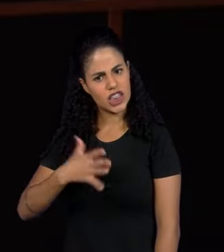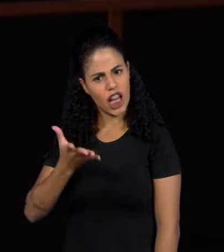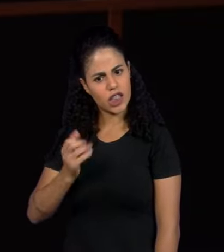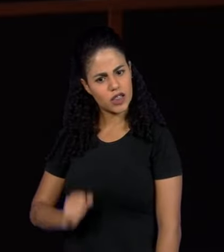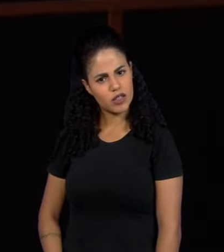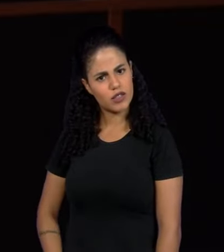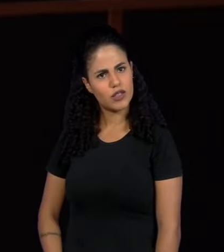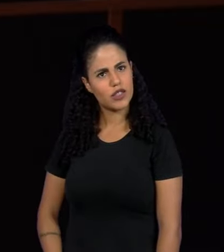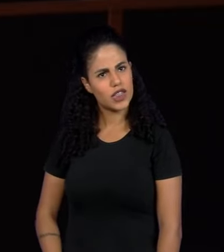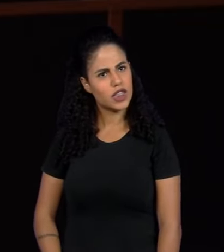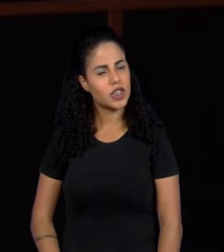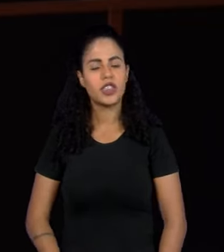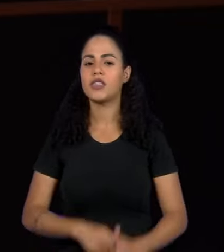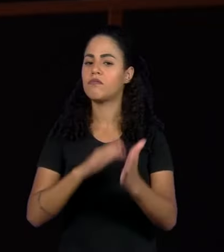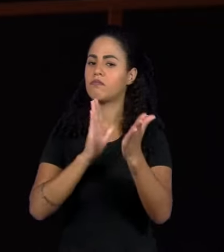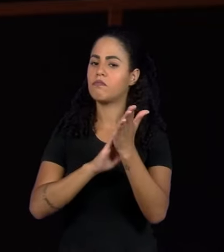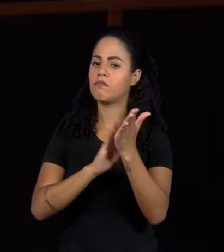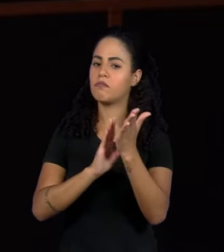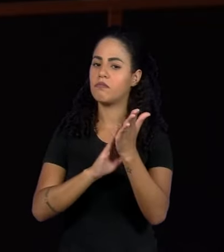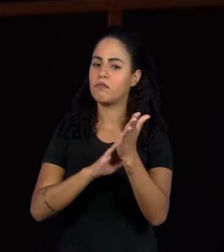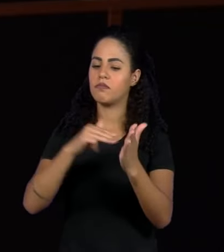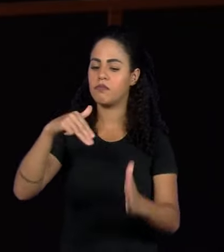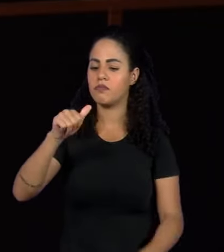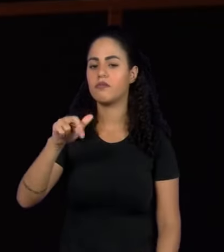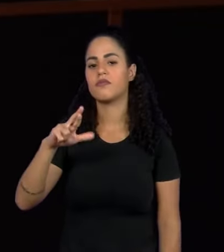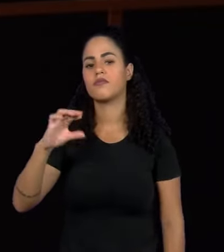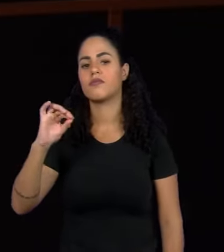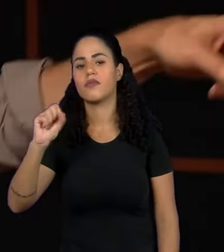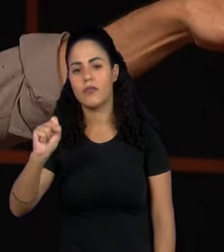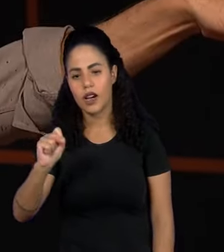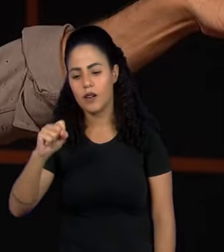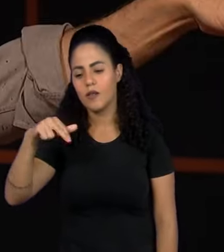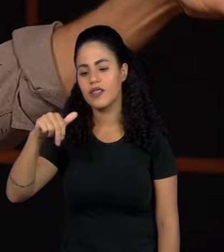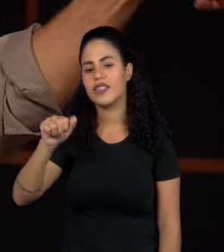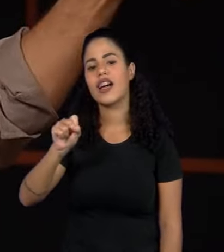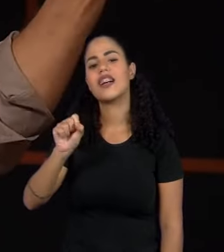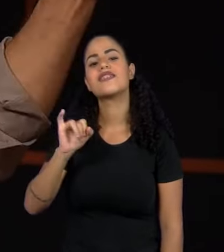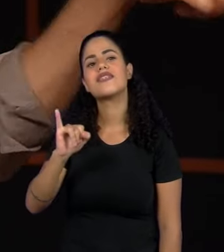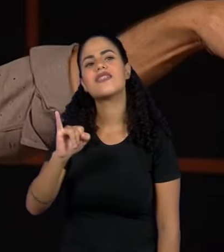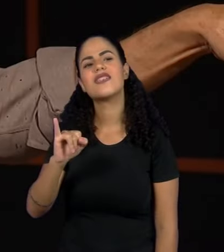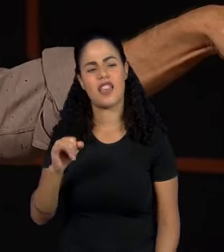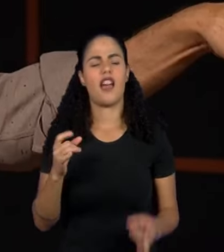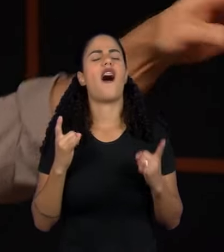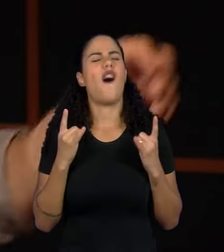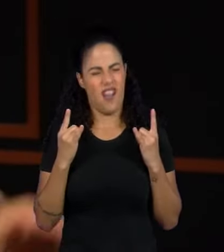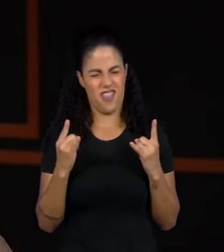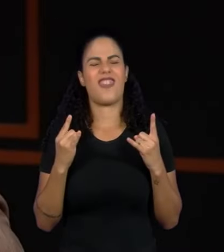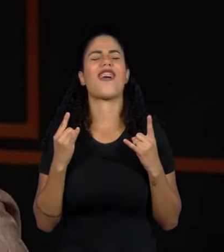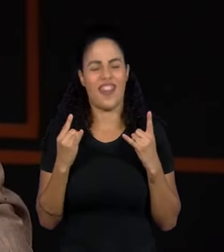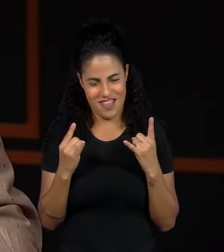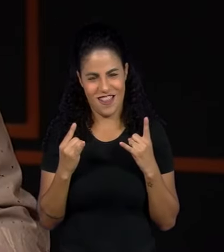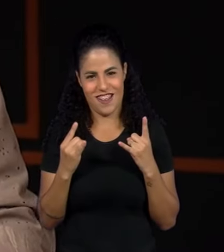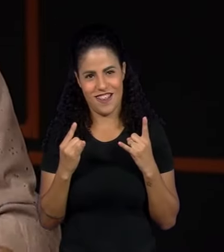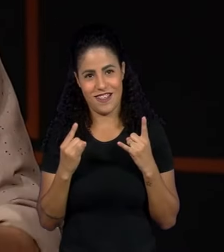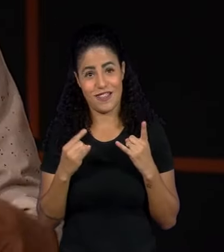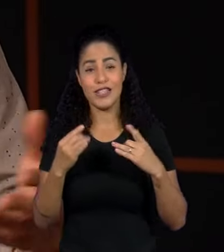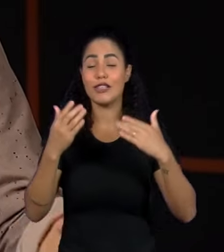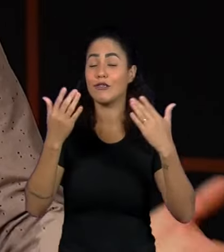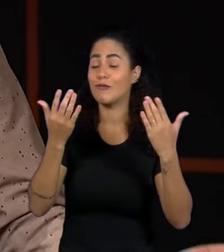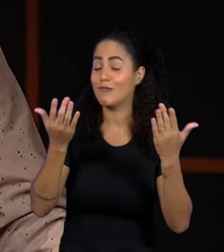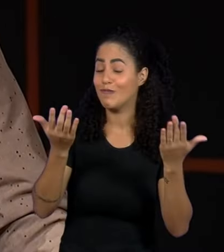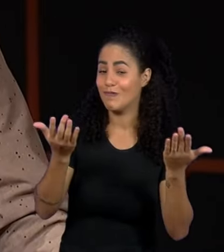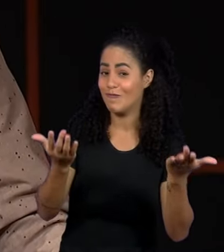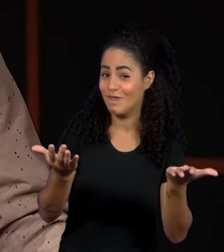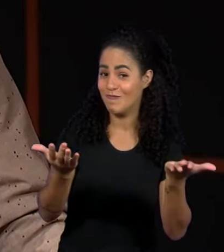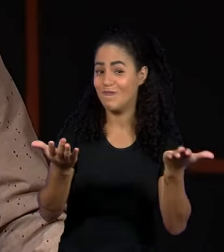ótimo. Viva Marcos Valadão Ridolfi, o nosso querido Nazi. o bom e velho rock and roll. Bom, mas